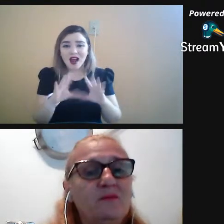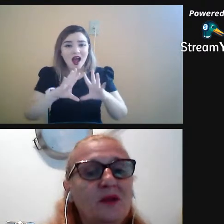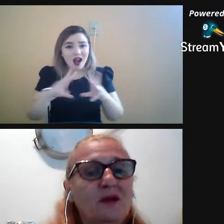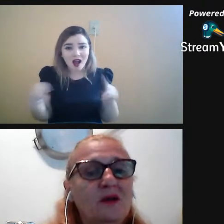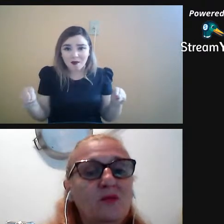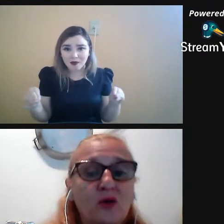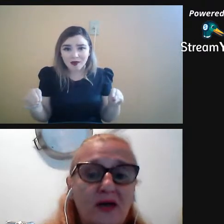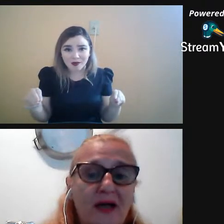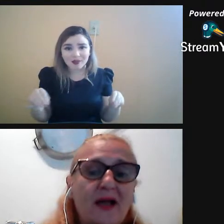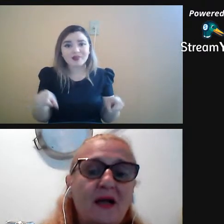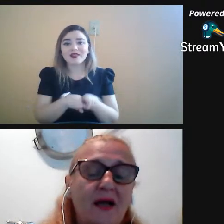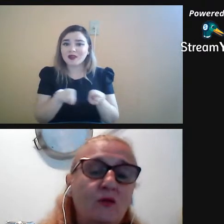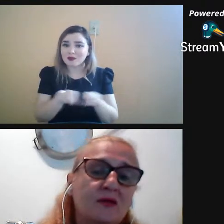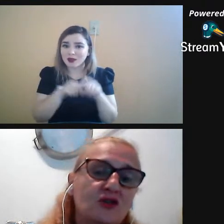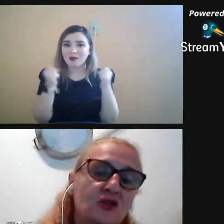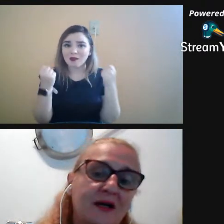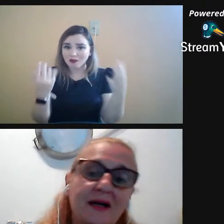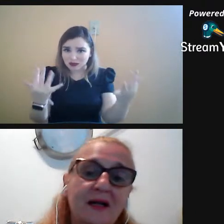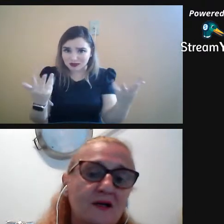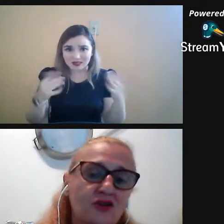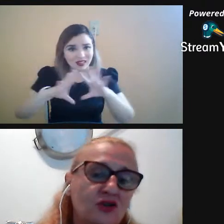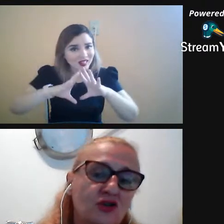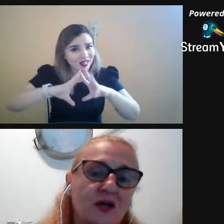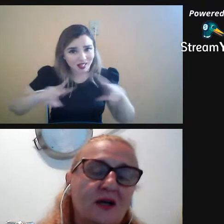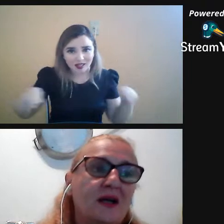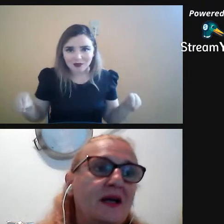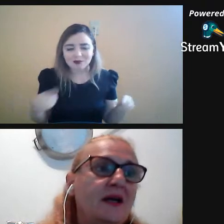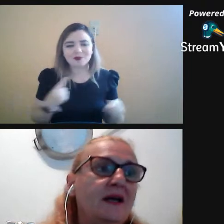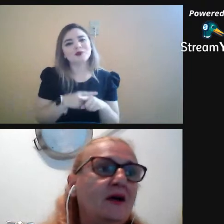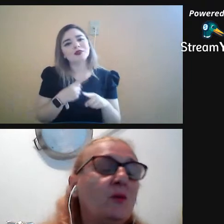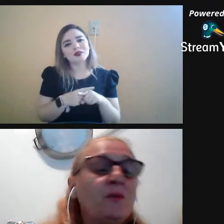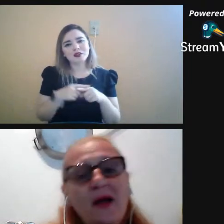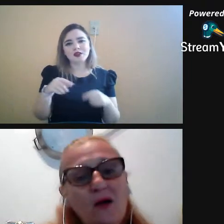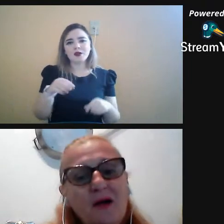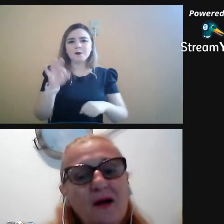também. Porque ela é uma das grandes